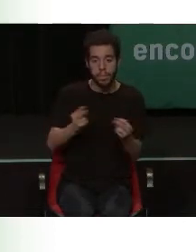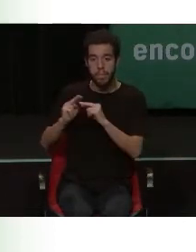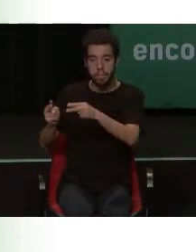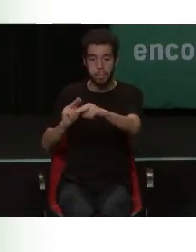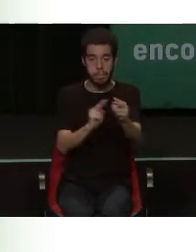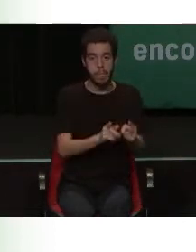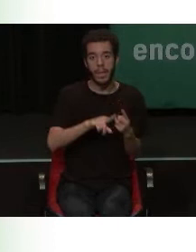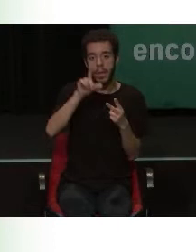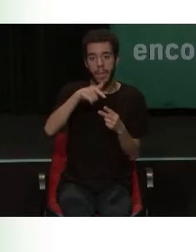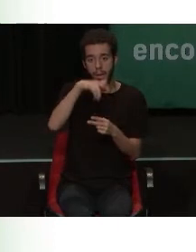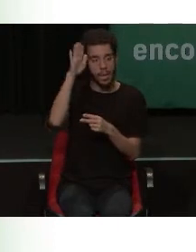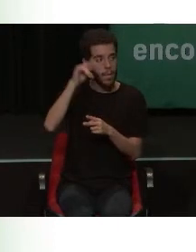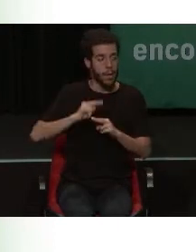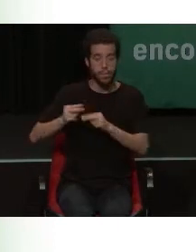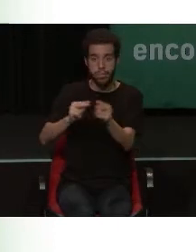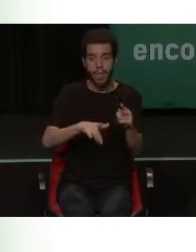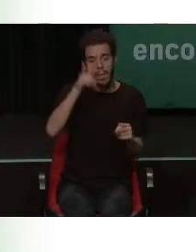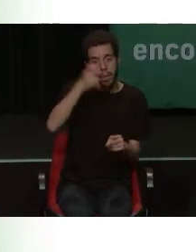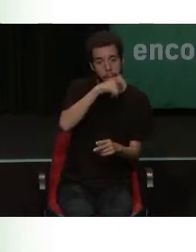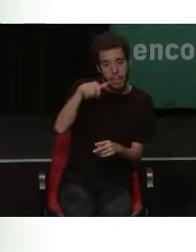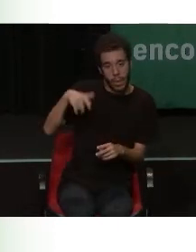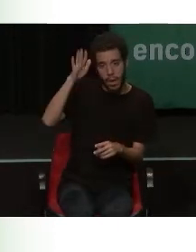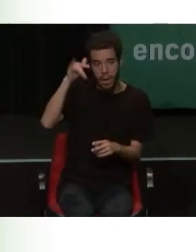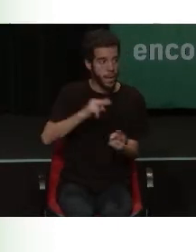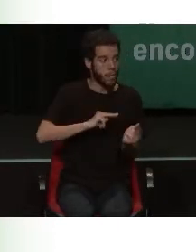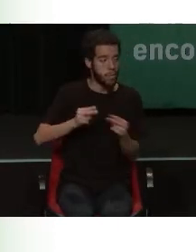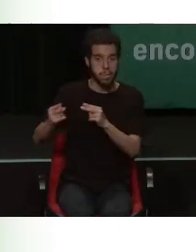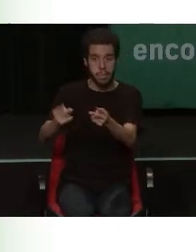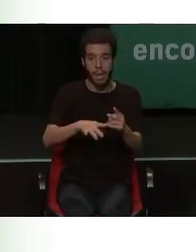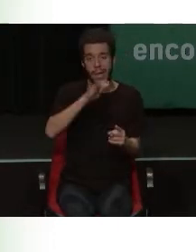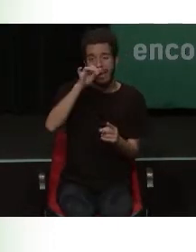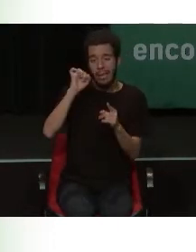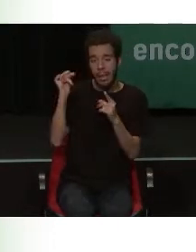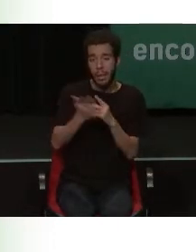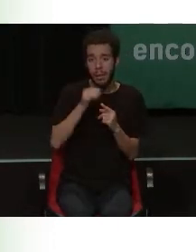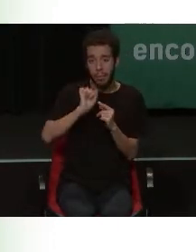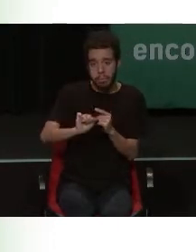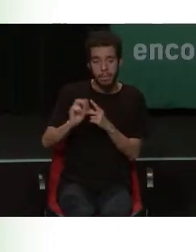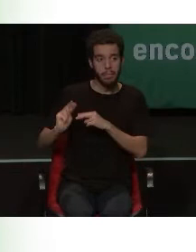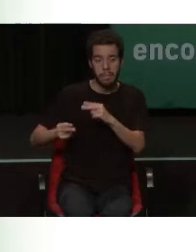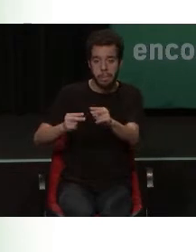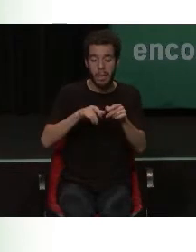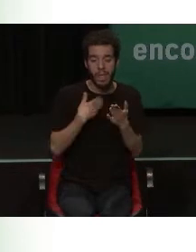animais e entre humanos, animais e ambiente, tem aqui um paradigma